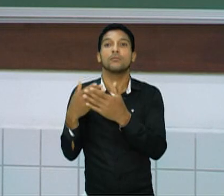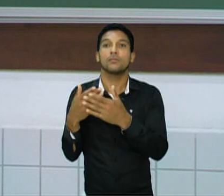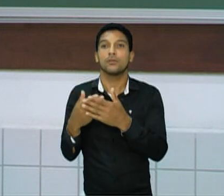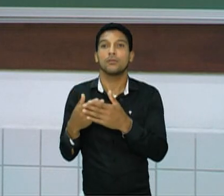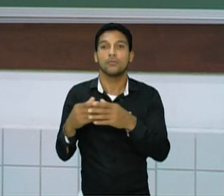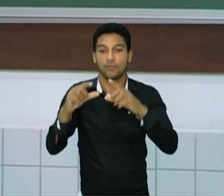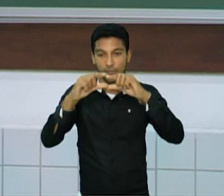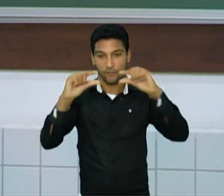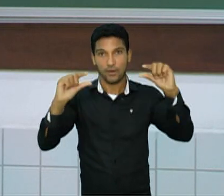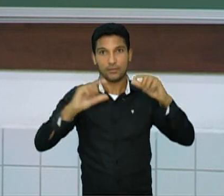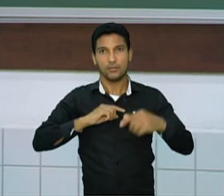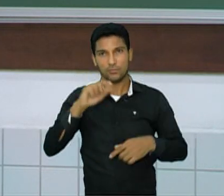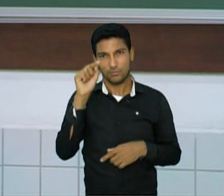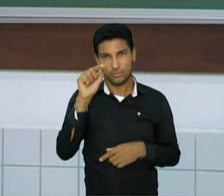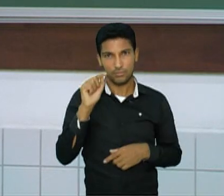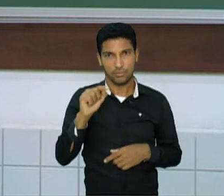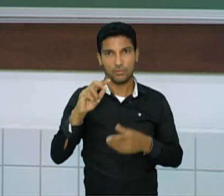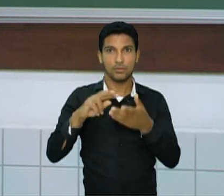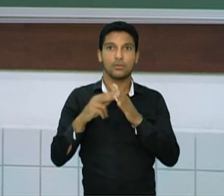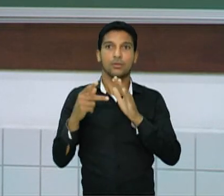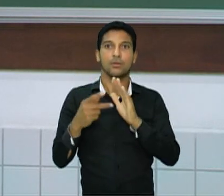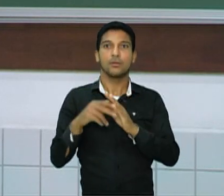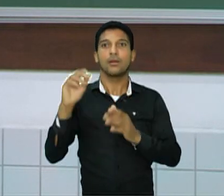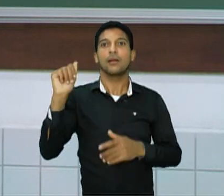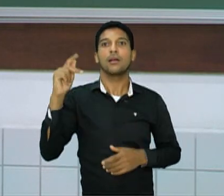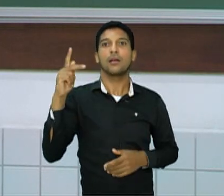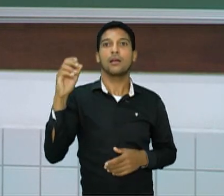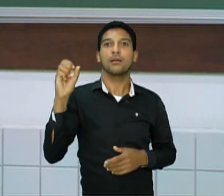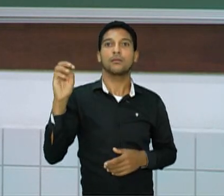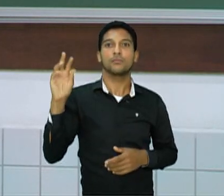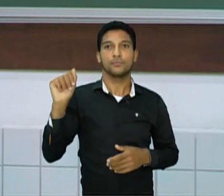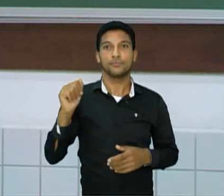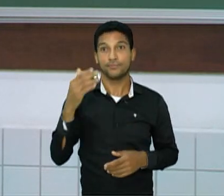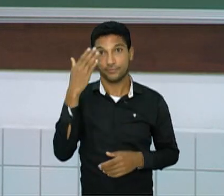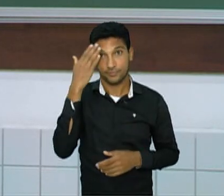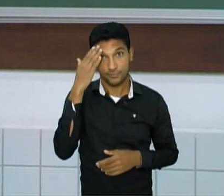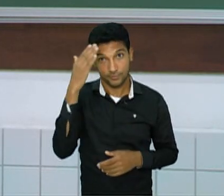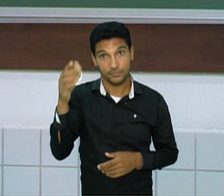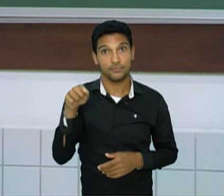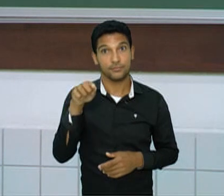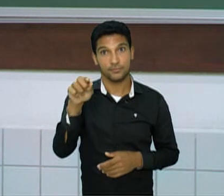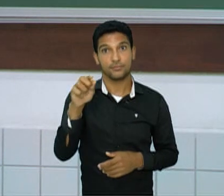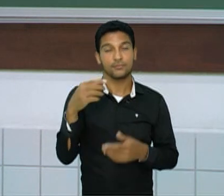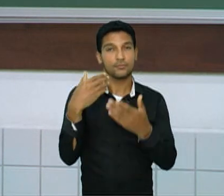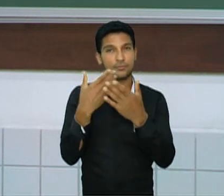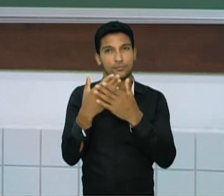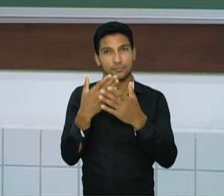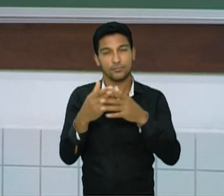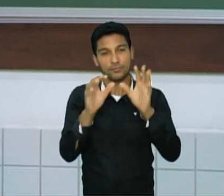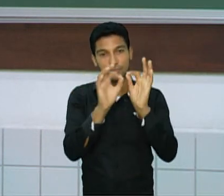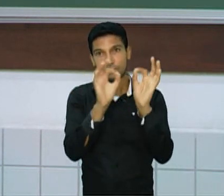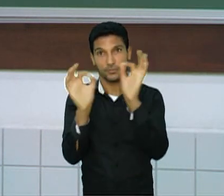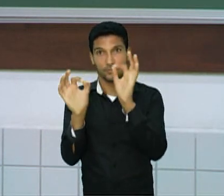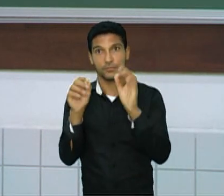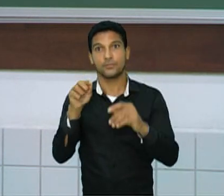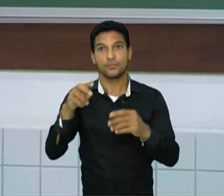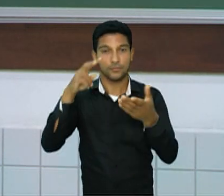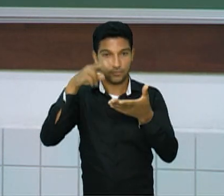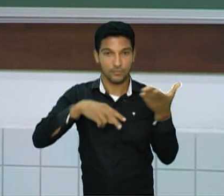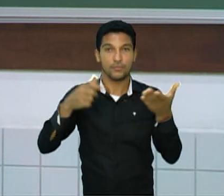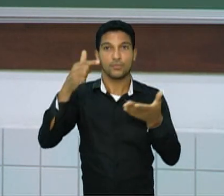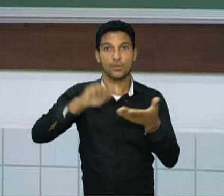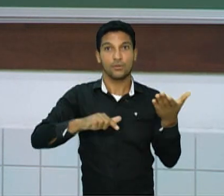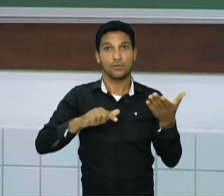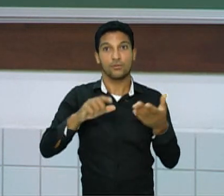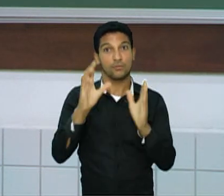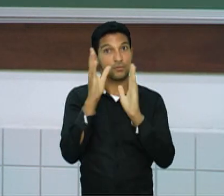2 pontos. Pessoal, eu agradeço muito para quem ficou comigo até aqui. Estudem, releiam. Esse não é um